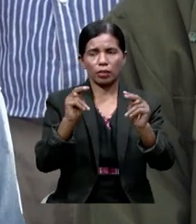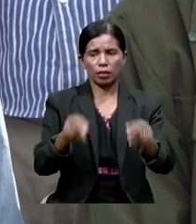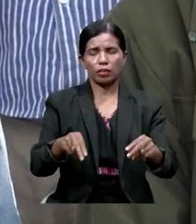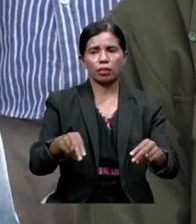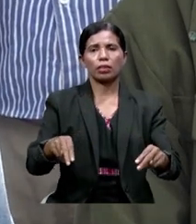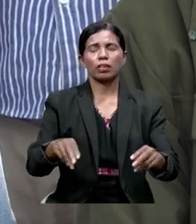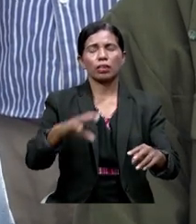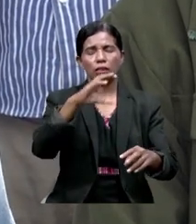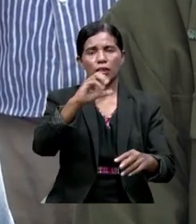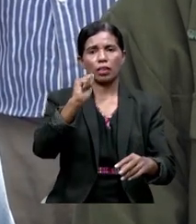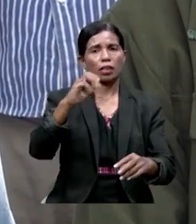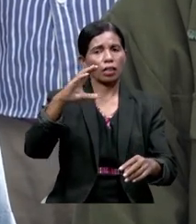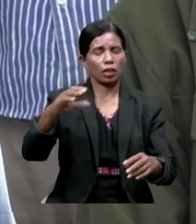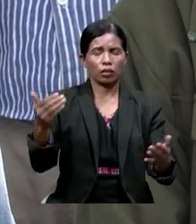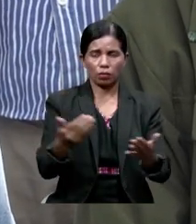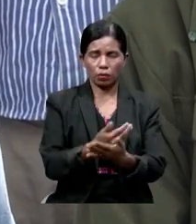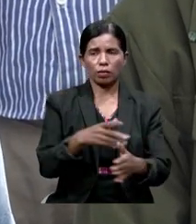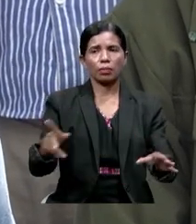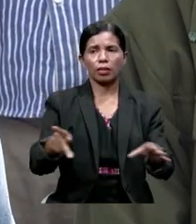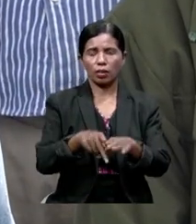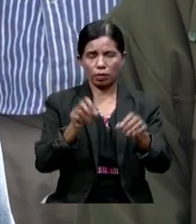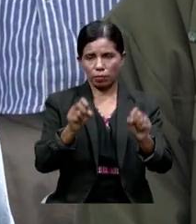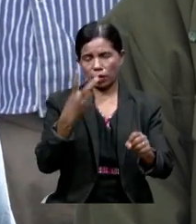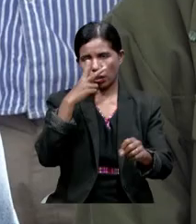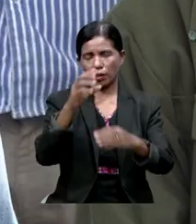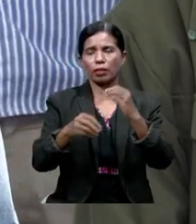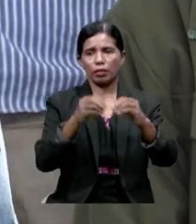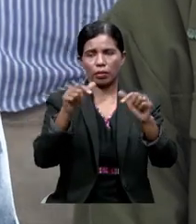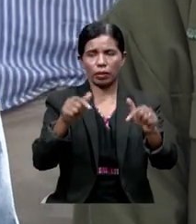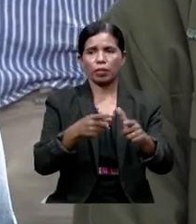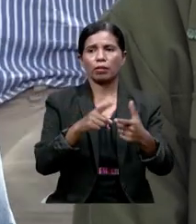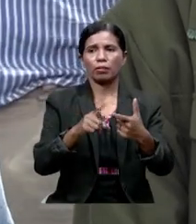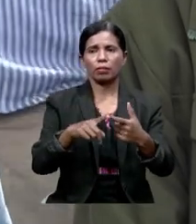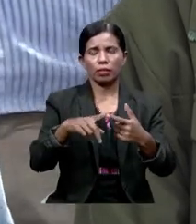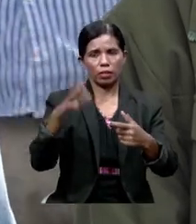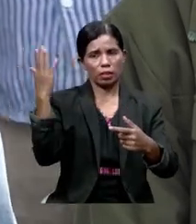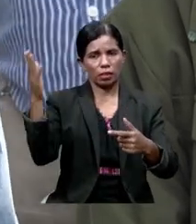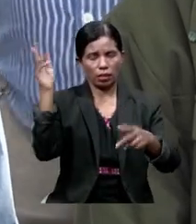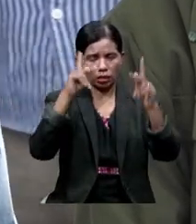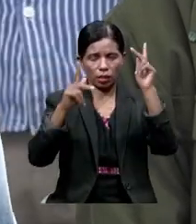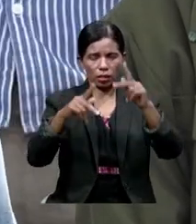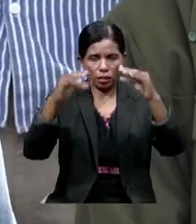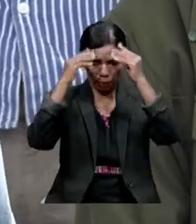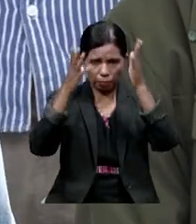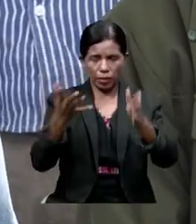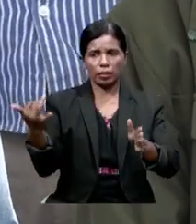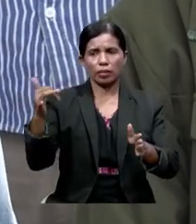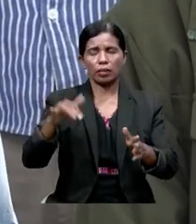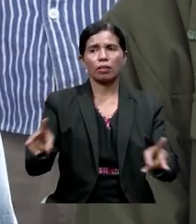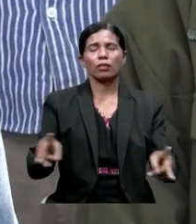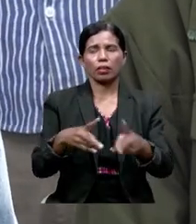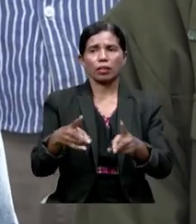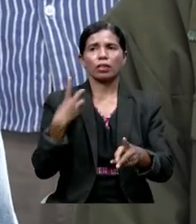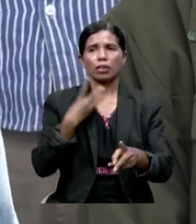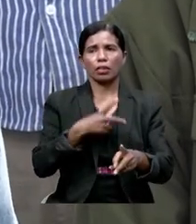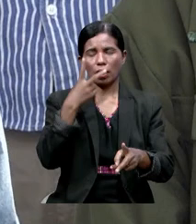ya presensa tu bele hare asunto ida ne ia kazu profesor voluntario Sira ne be makalao kare kita